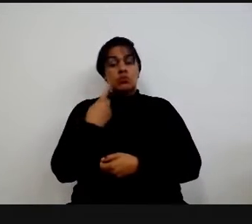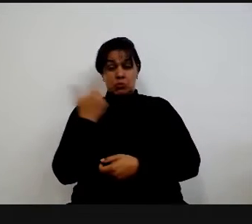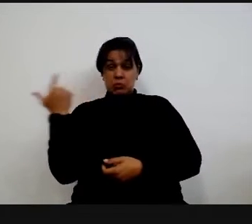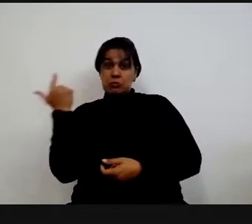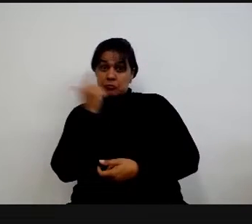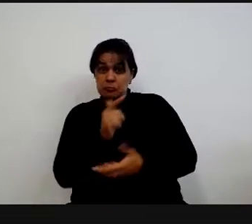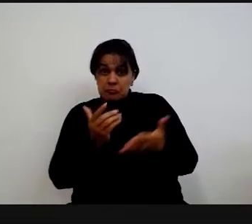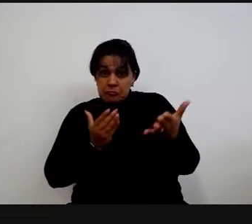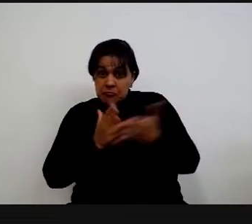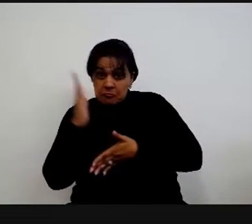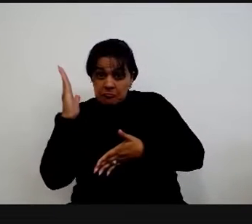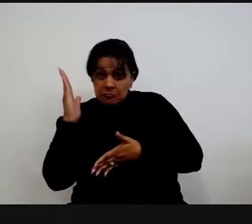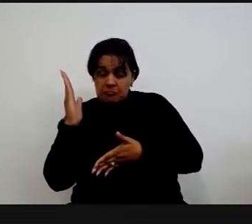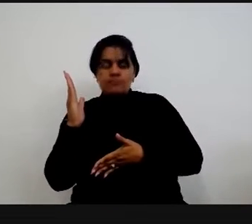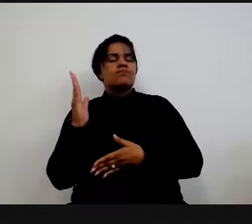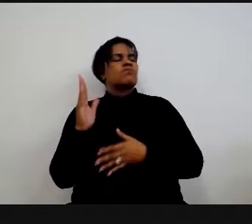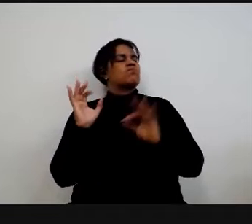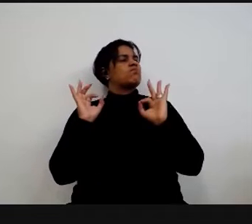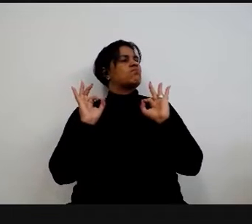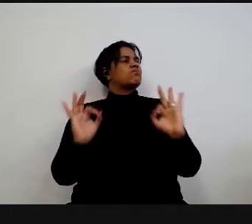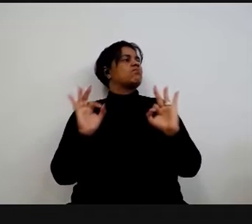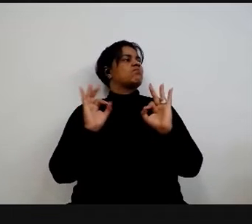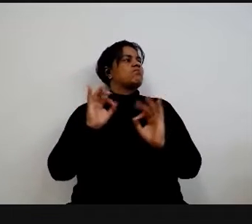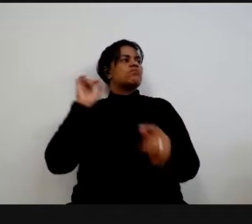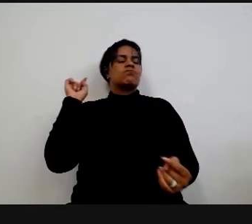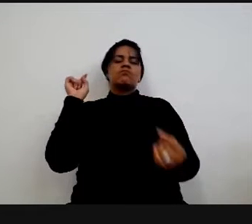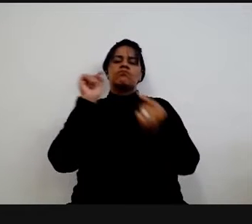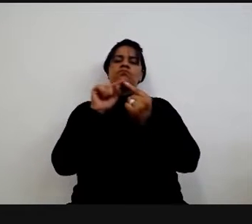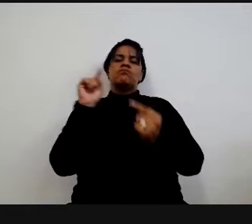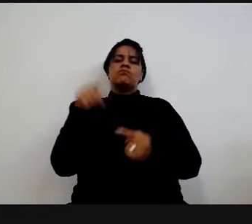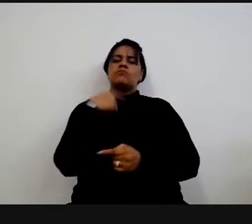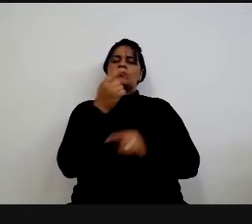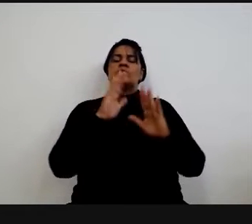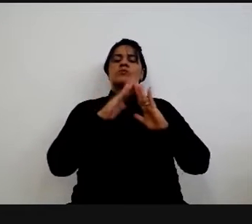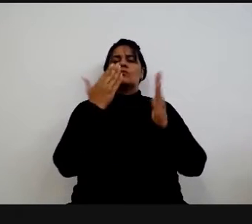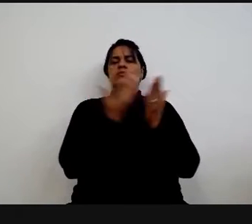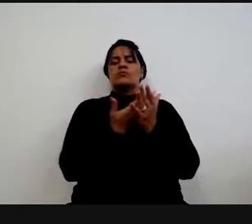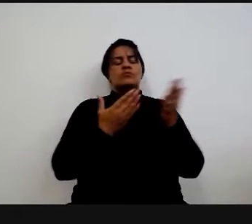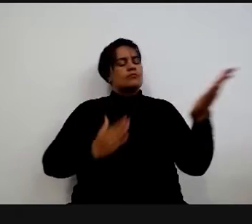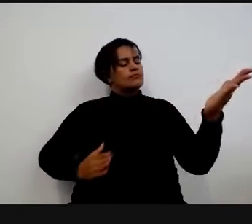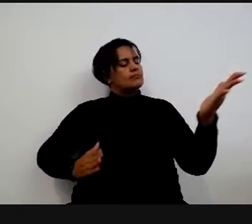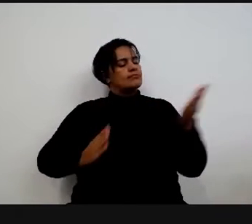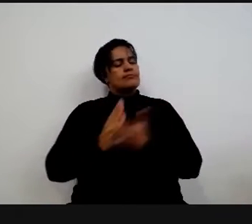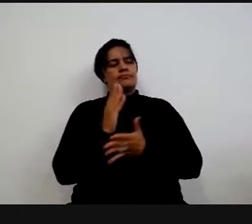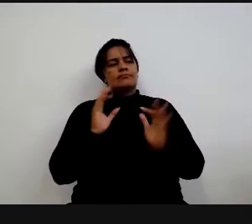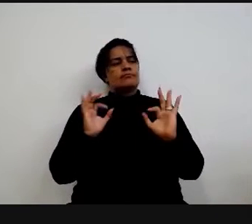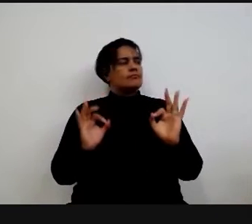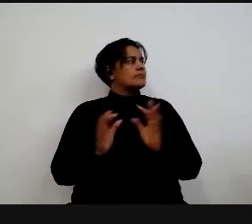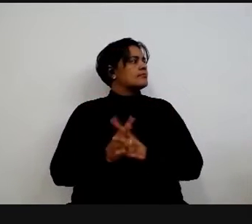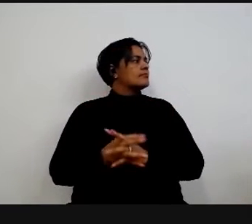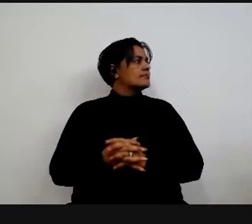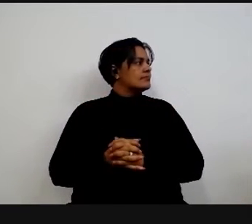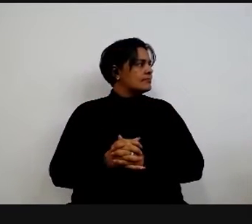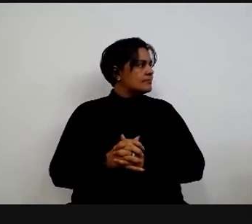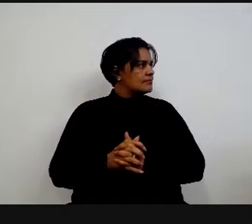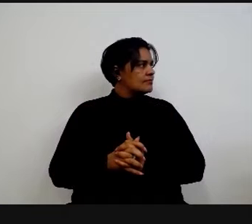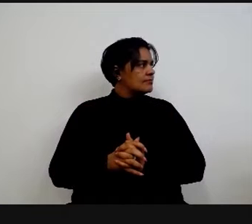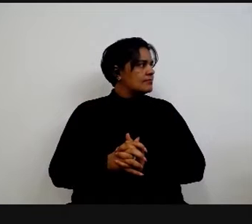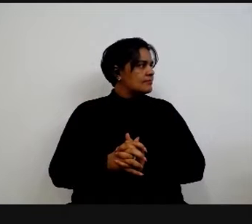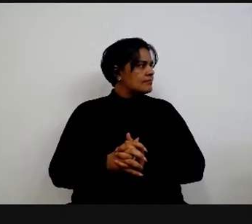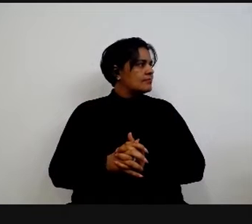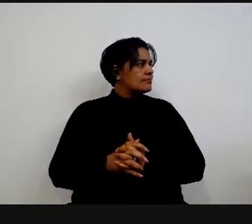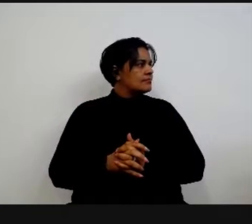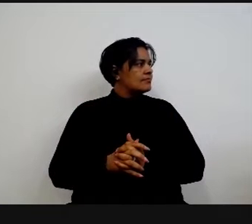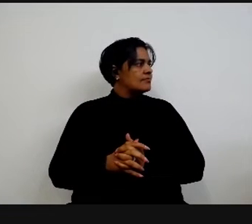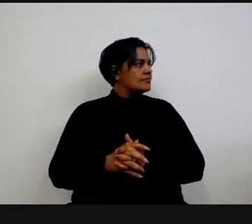conseguirmos isso, Ruth, a nossa missão como escola do Legislativo de Contas não vai estar pronta. Talvez o desafio seja que não seja